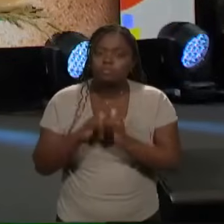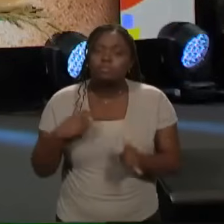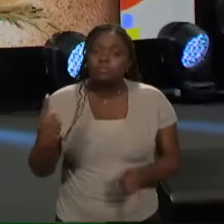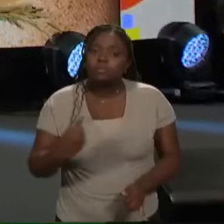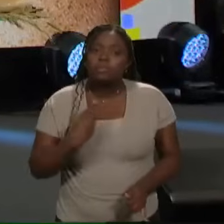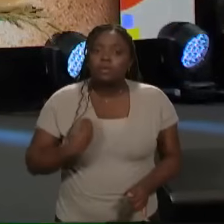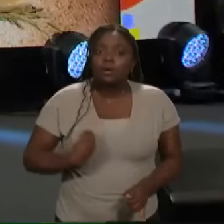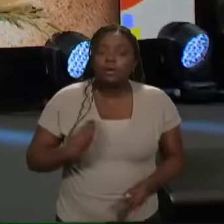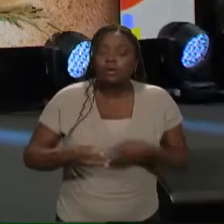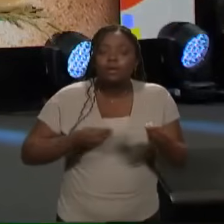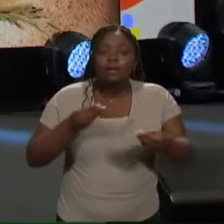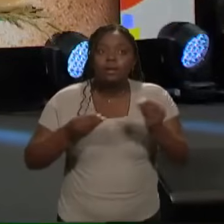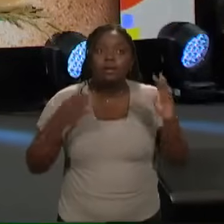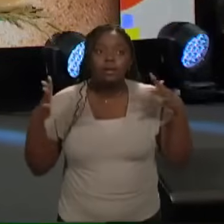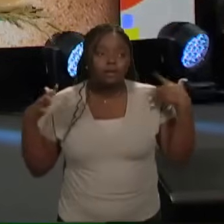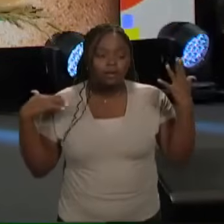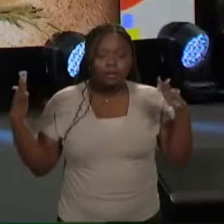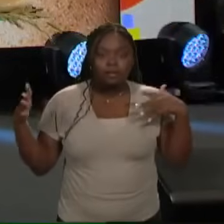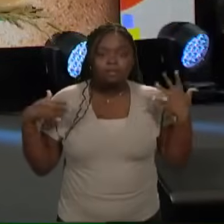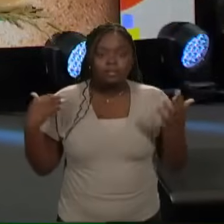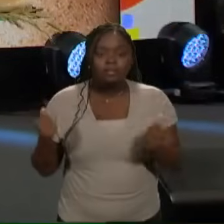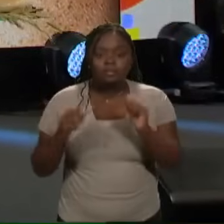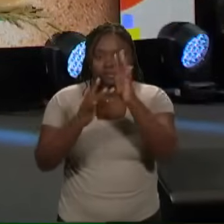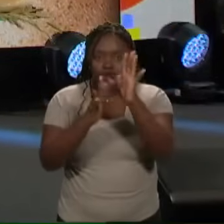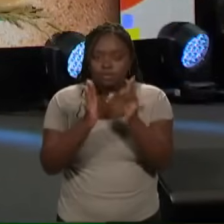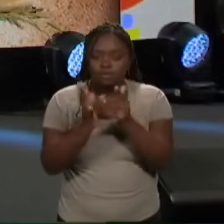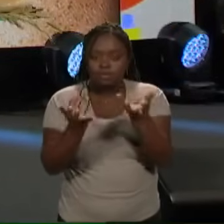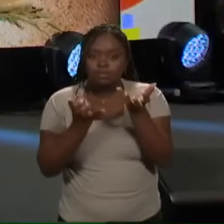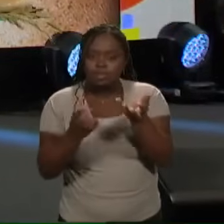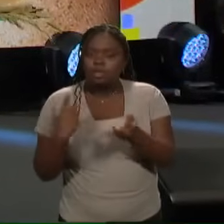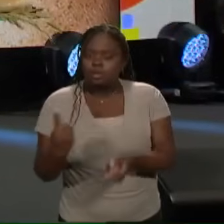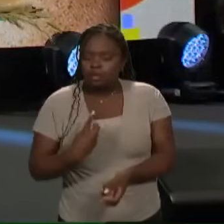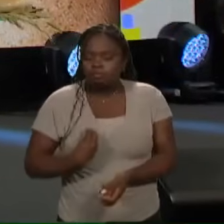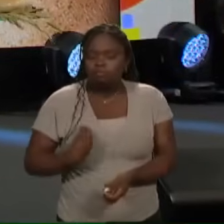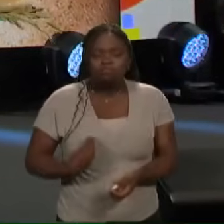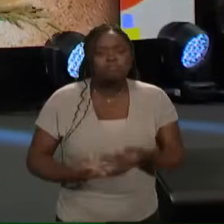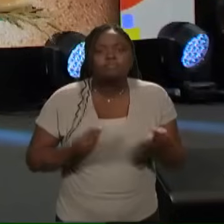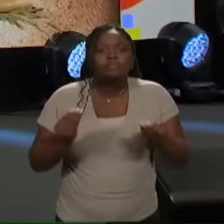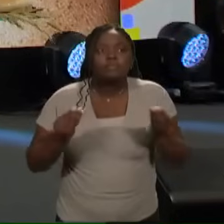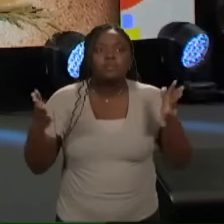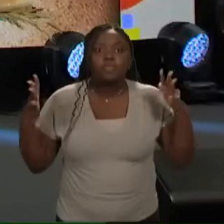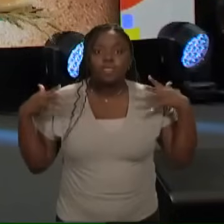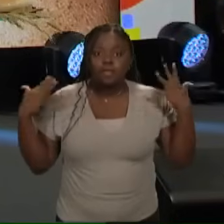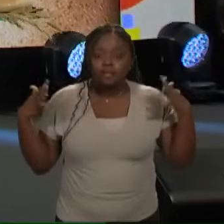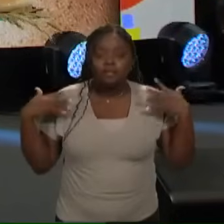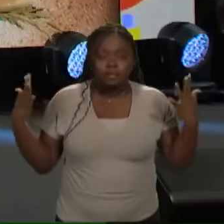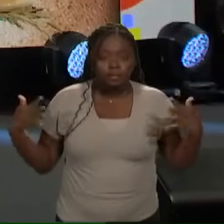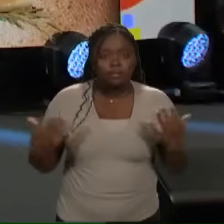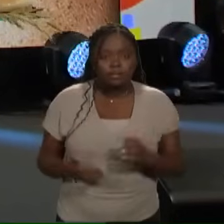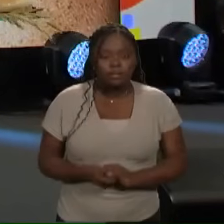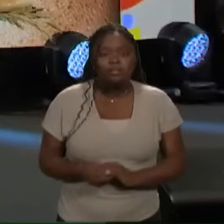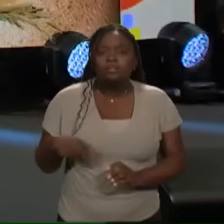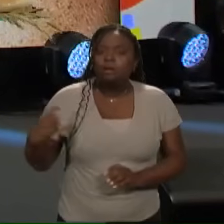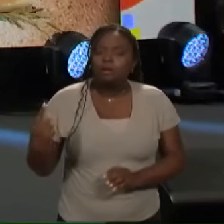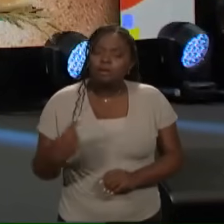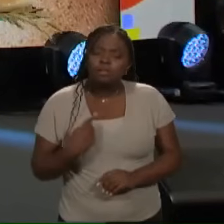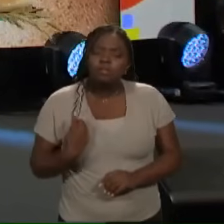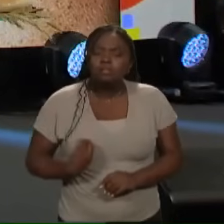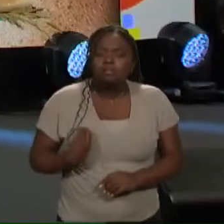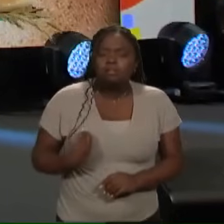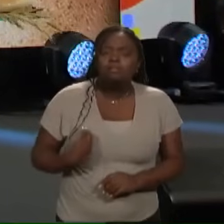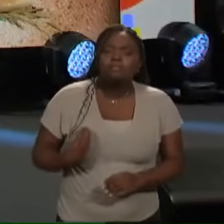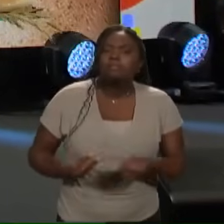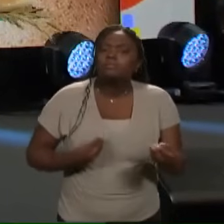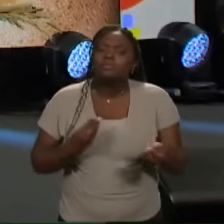com alegria. Jesus quer que a gente viva uma vida com alegria. Nós não devemos viver na